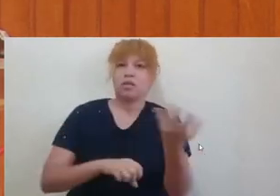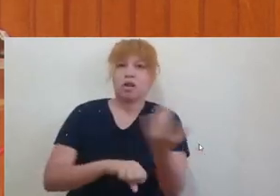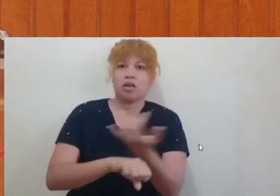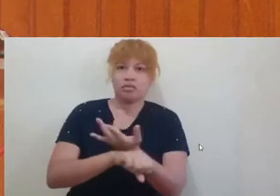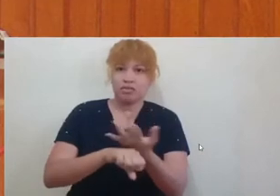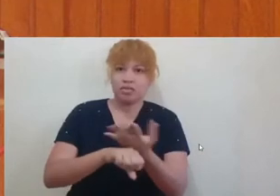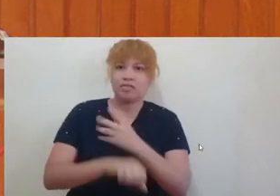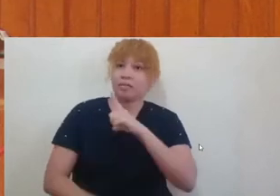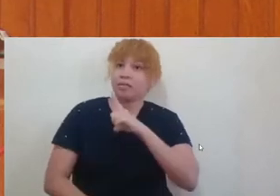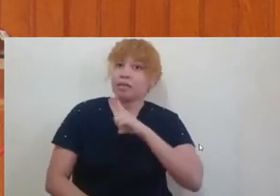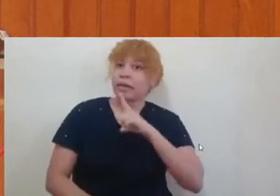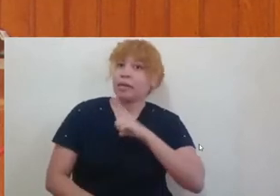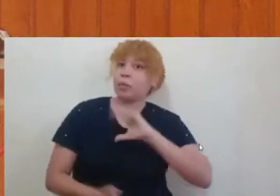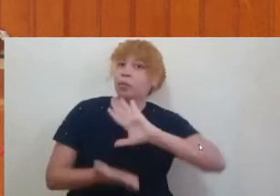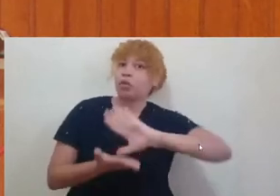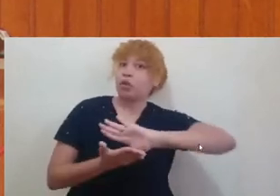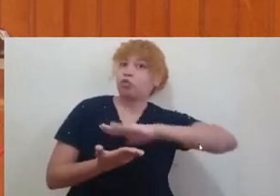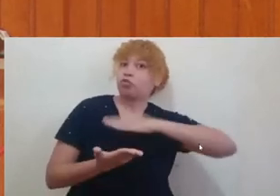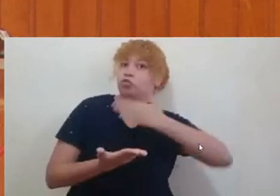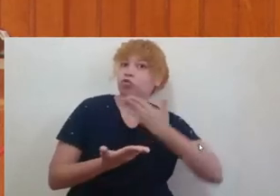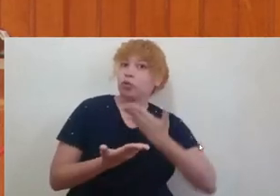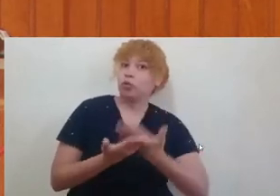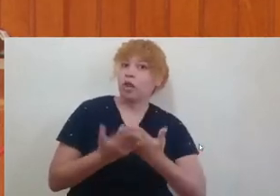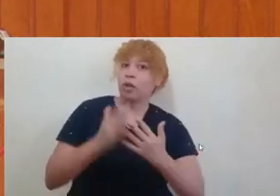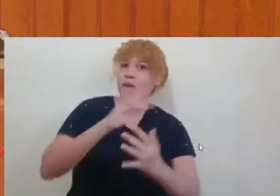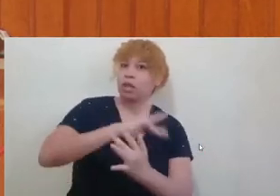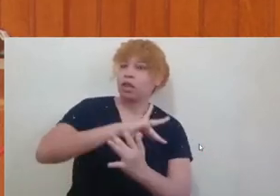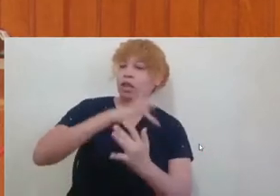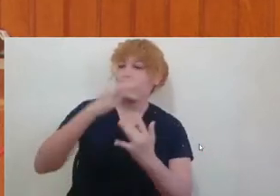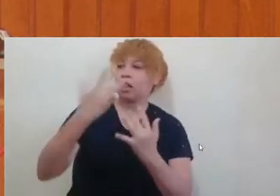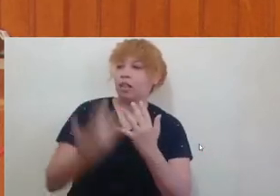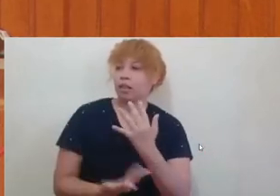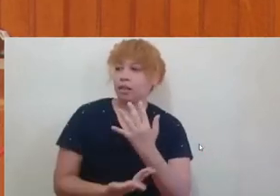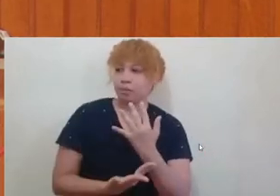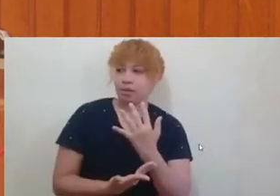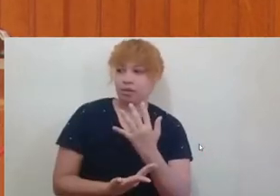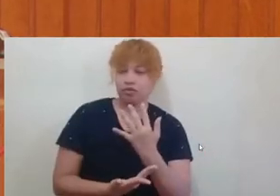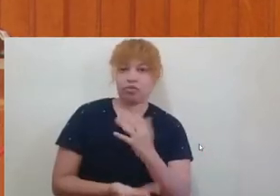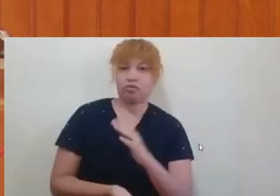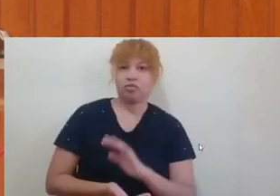Cursos de bacharelados: Administração Sede,